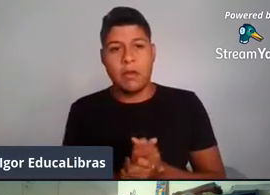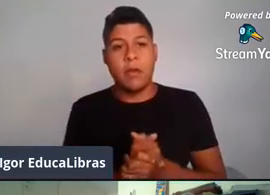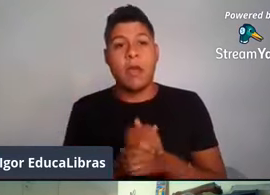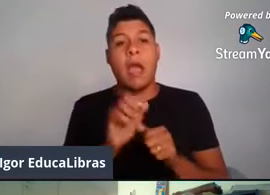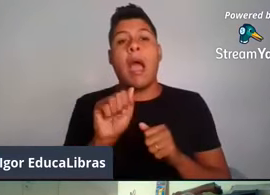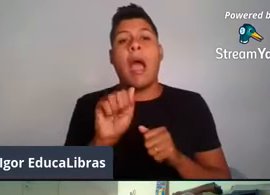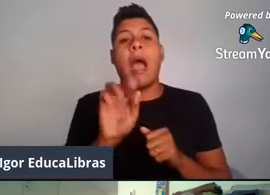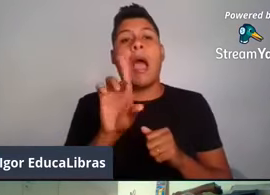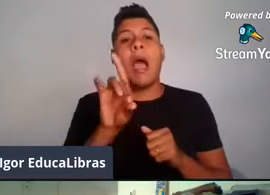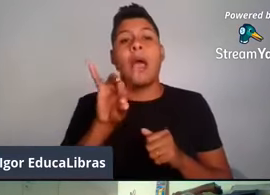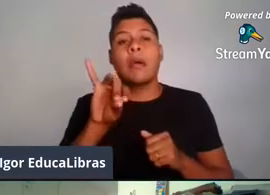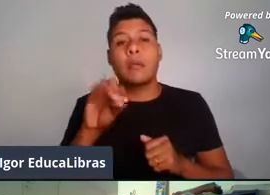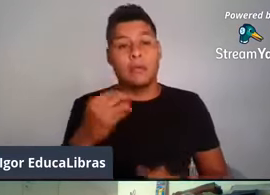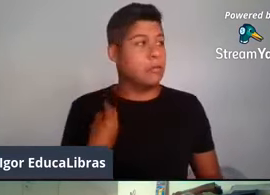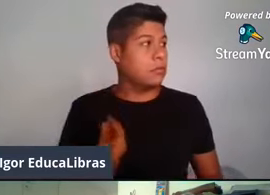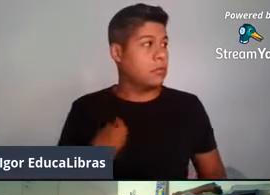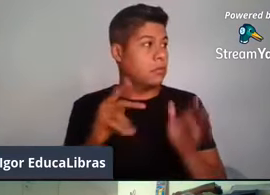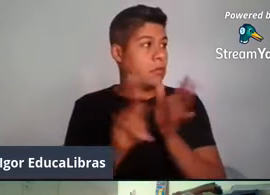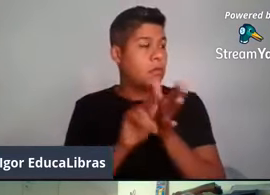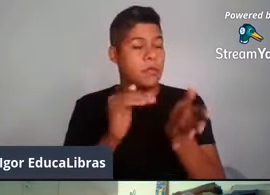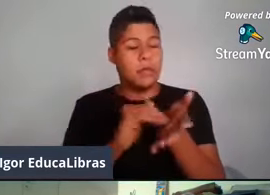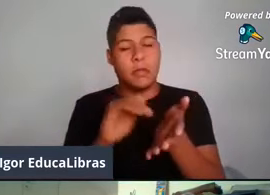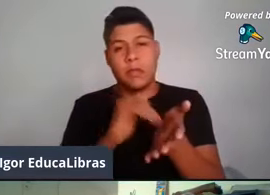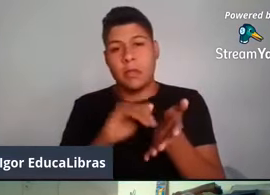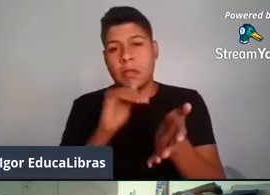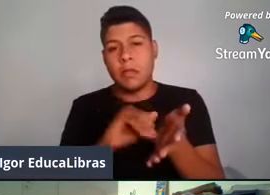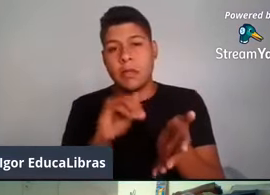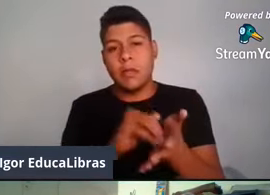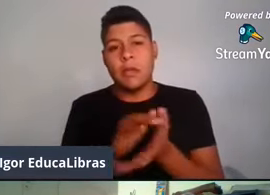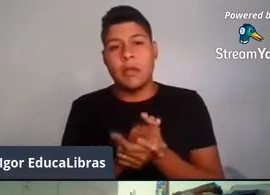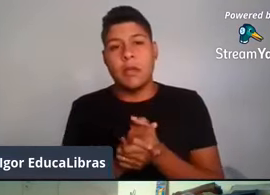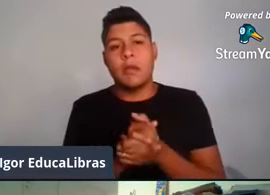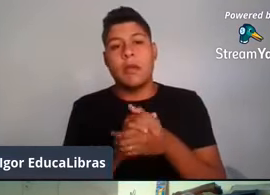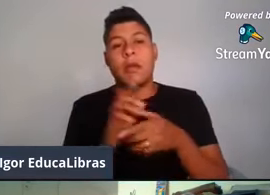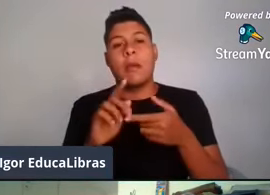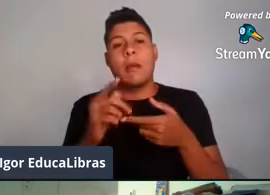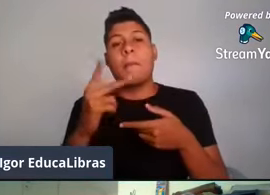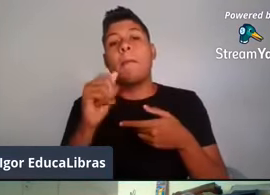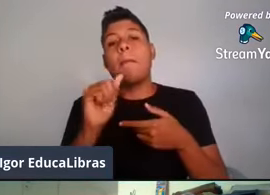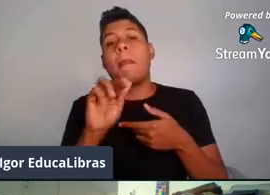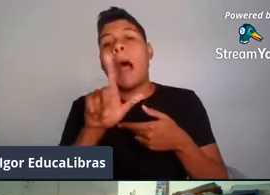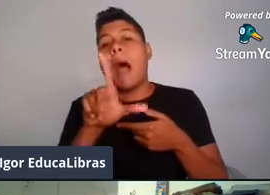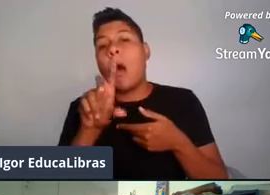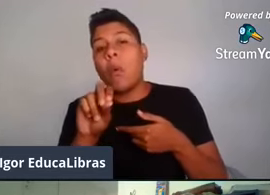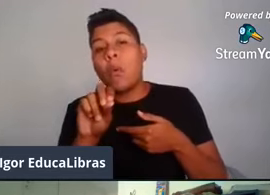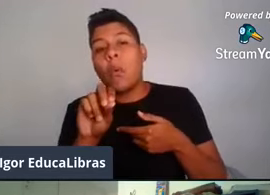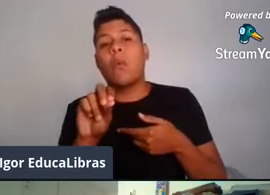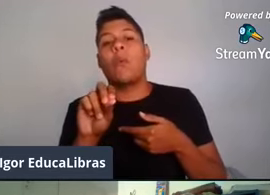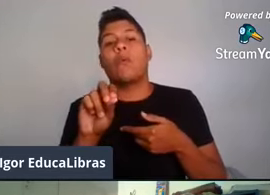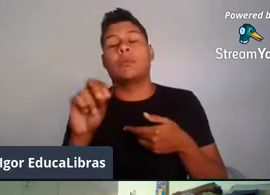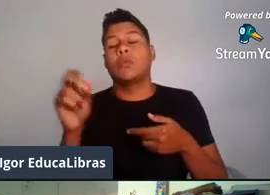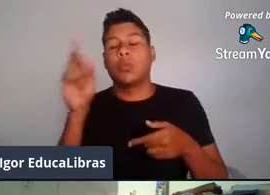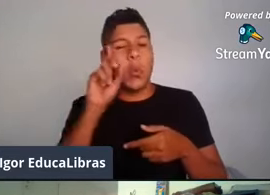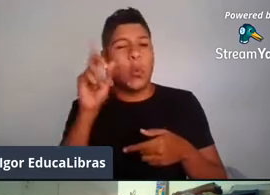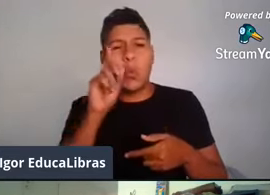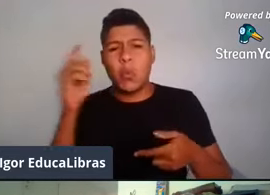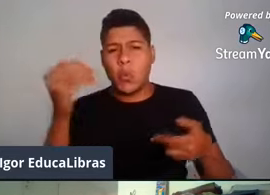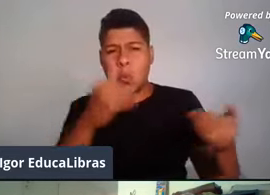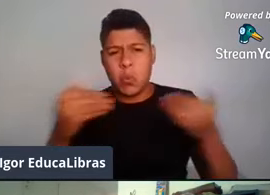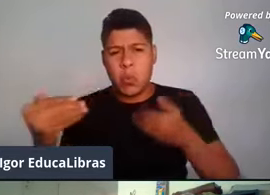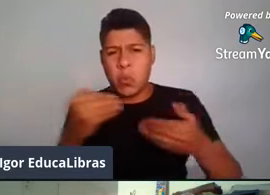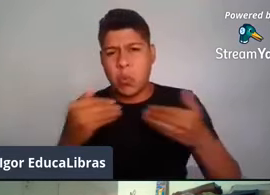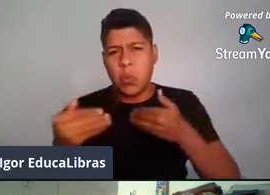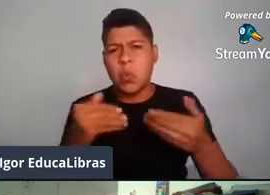aqui da Secretaria, Jefferson Ferreira, Paulo Alves, que todos os dias com a gente aqui também, Ricardo